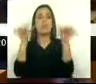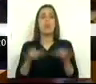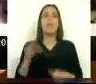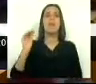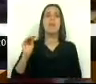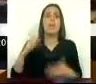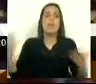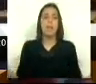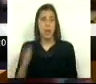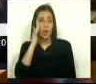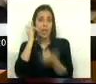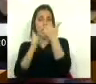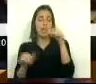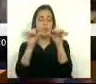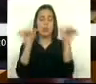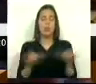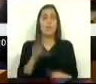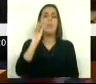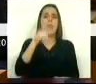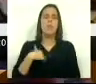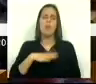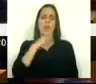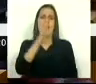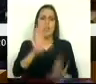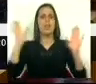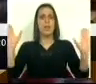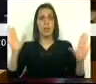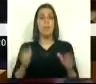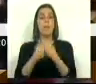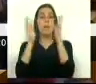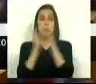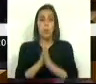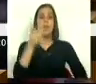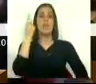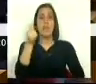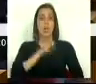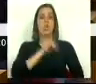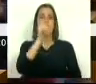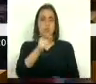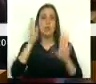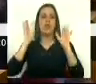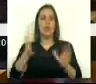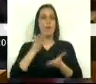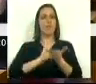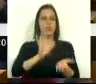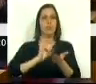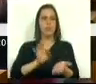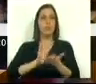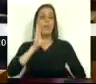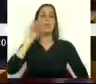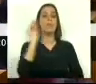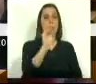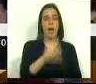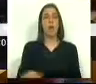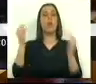financeiro, com os riscos do sistema financeiro. Eu quero dizer-lhe uma coisa, todo o dinheiro que os senhores já injetaram no sistema financeiro